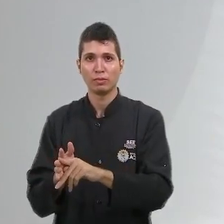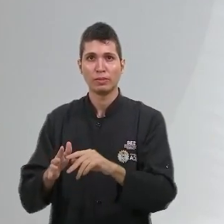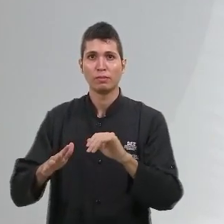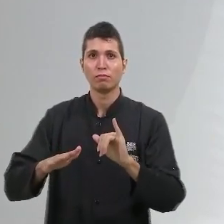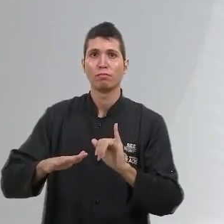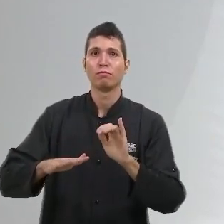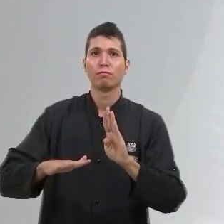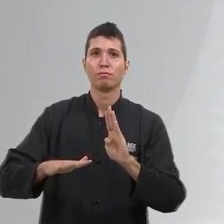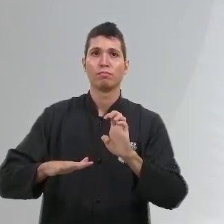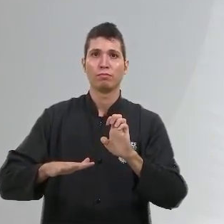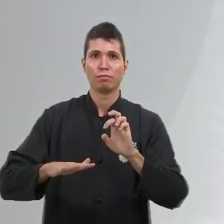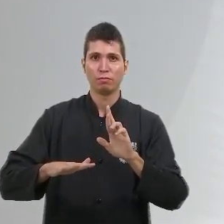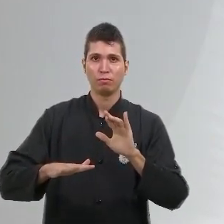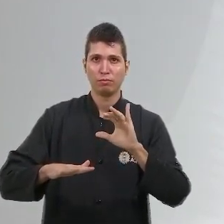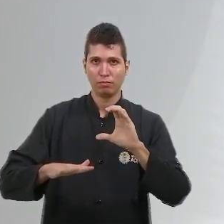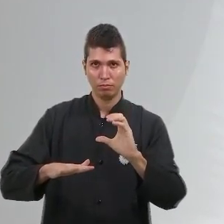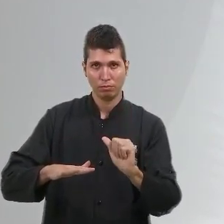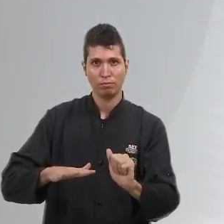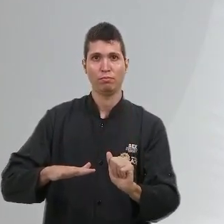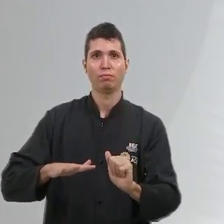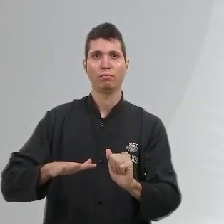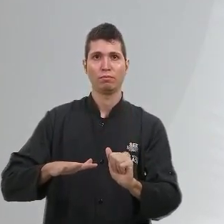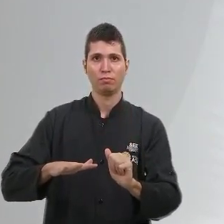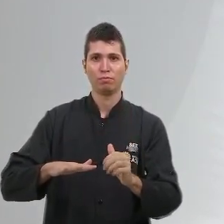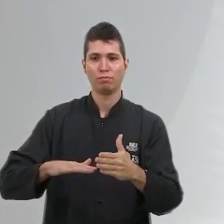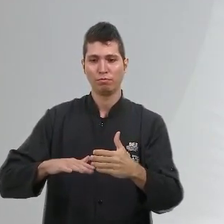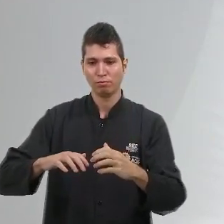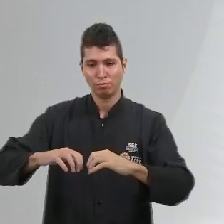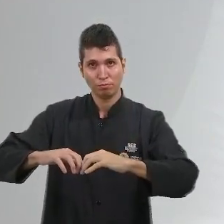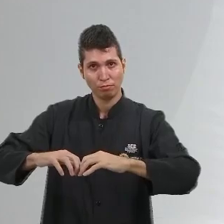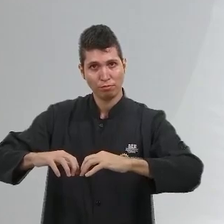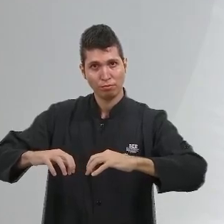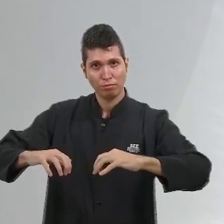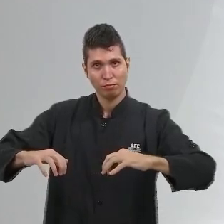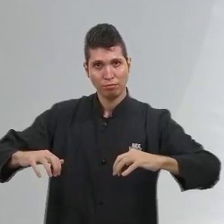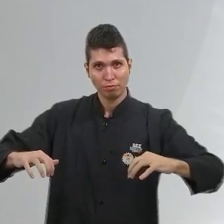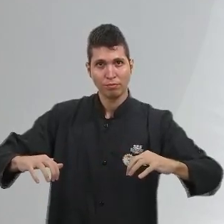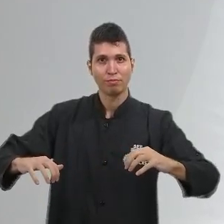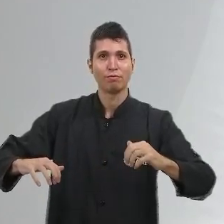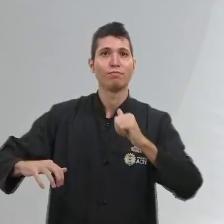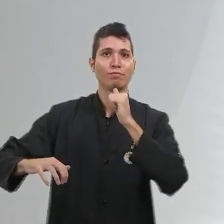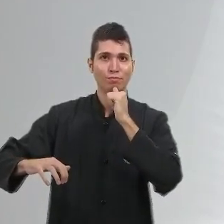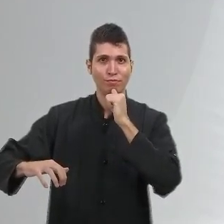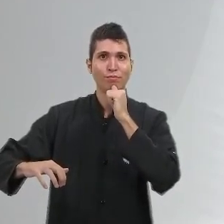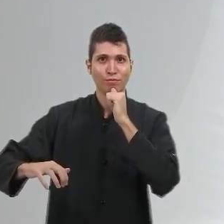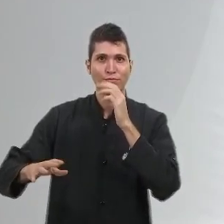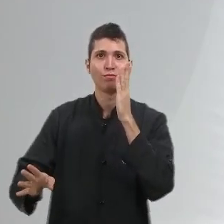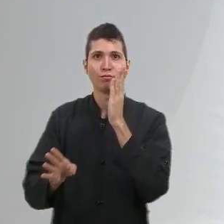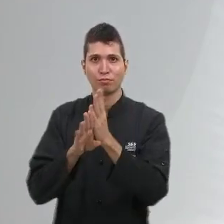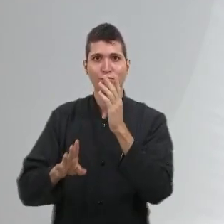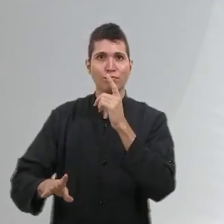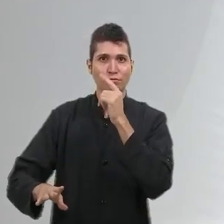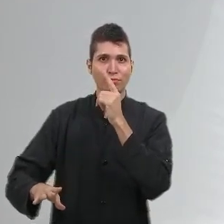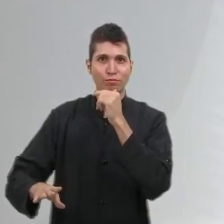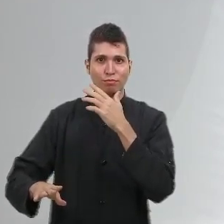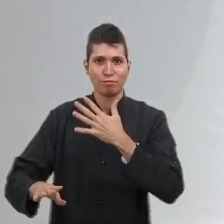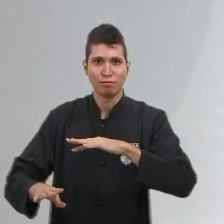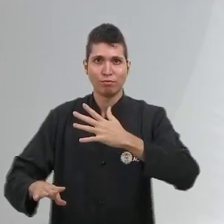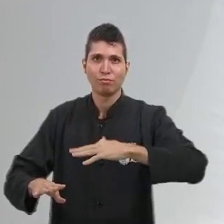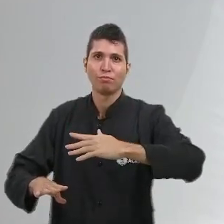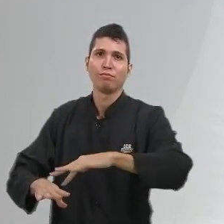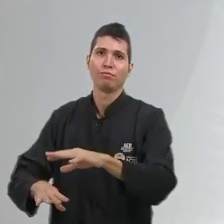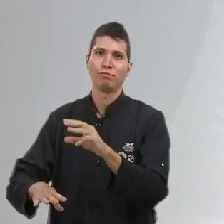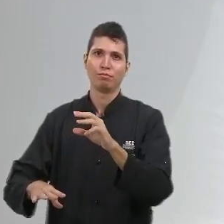né? Península Ibérica é essa que era cortada, né, ainda é cortada, claro, pelo Mar Mediterrâneo e pelo Oceano Atlântico, porém